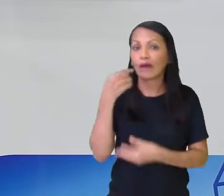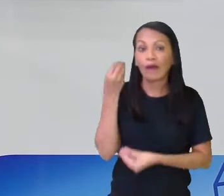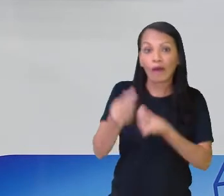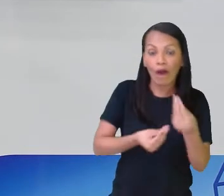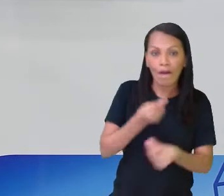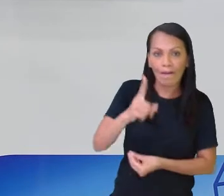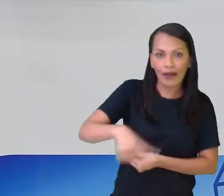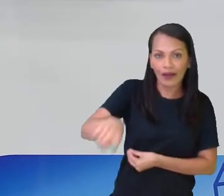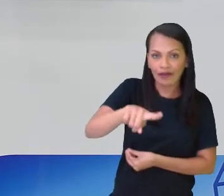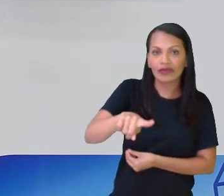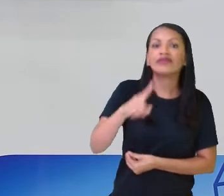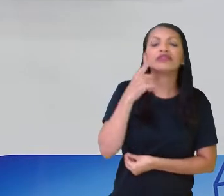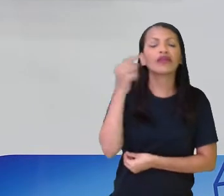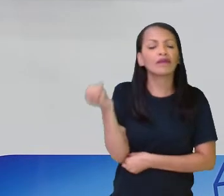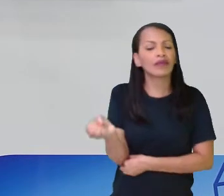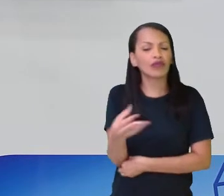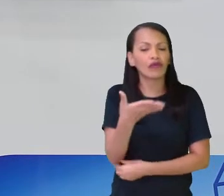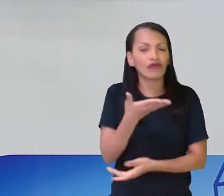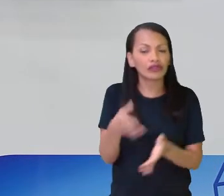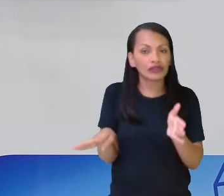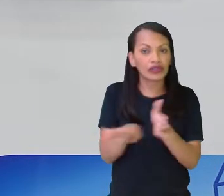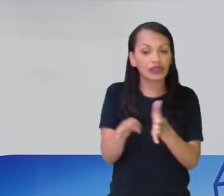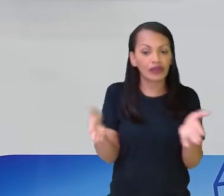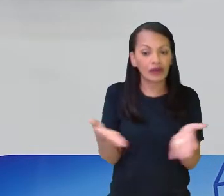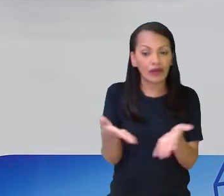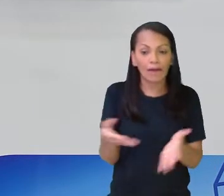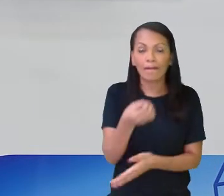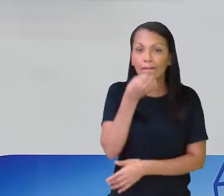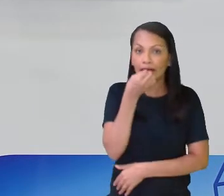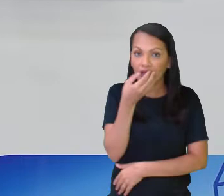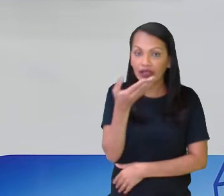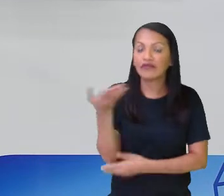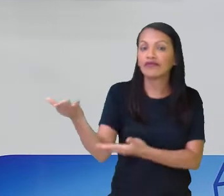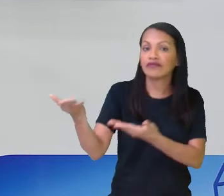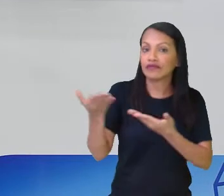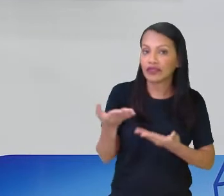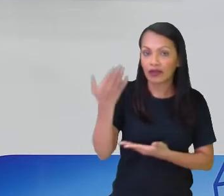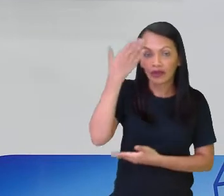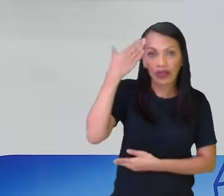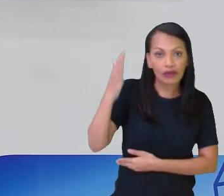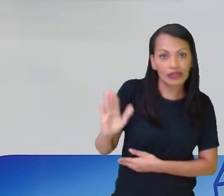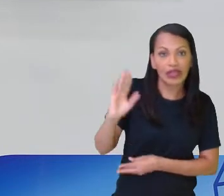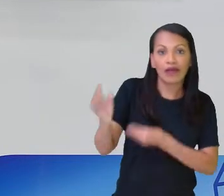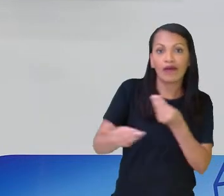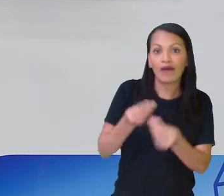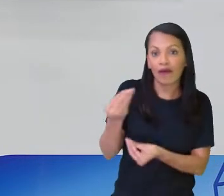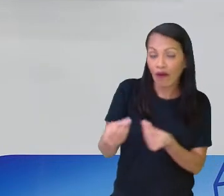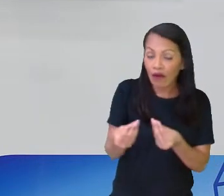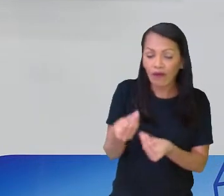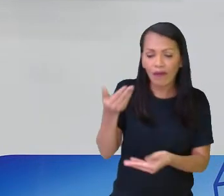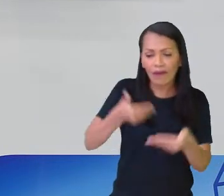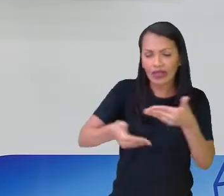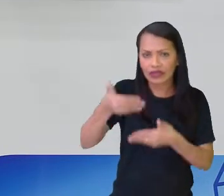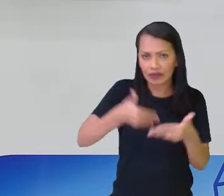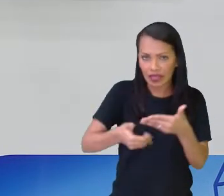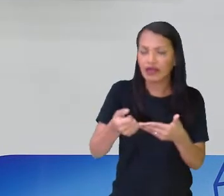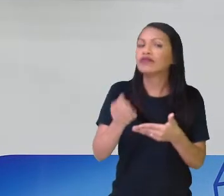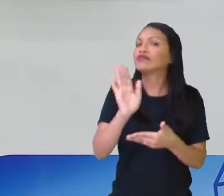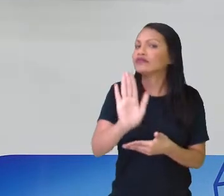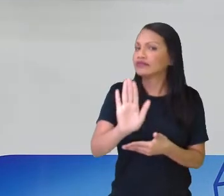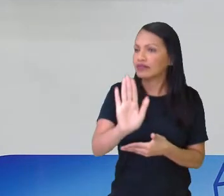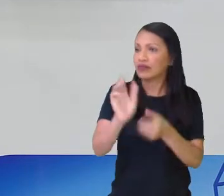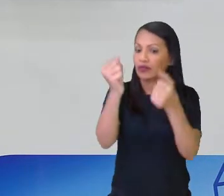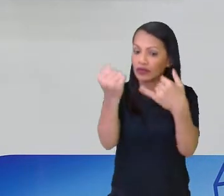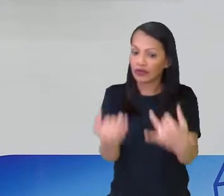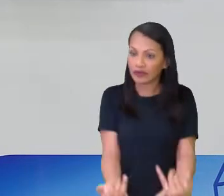interação. Se você é novato, está chegando hoje, seja bem-vindo, não sabe como interagir, daqui a pouco eu te explico. Mas, para fazer a interação